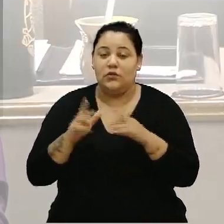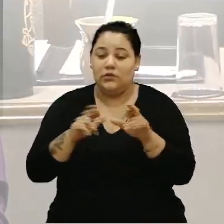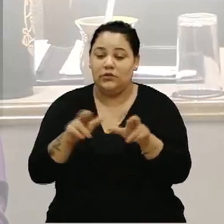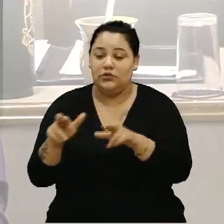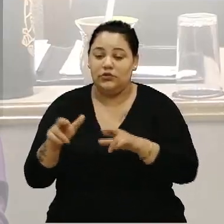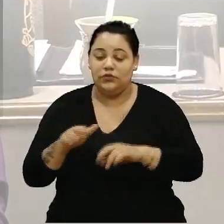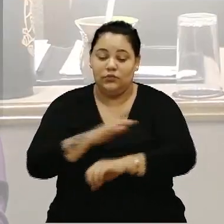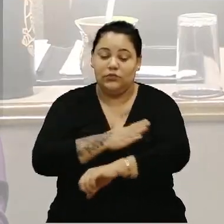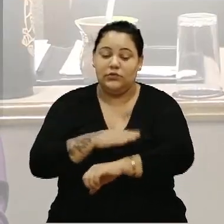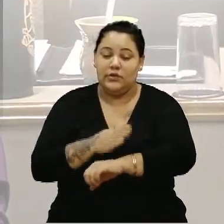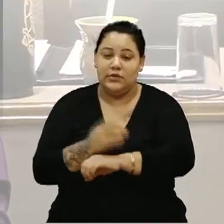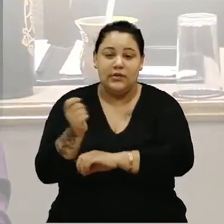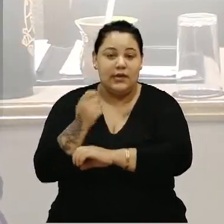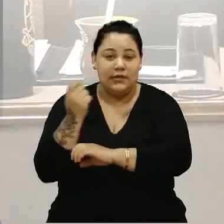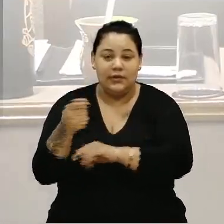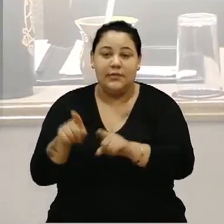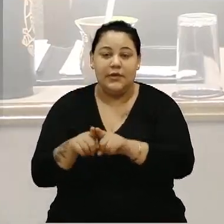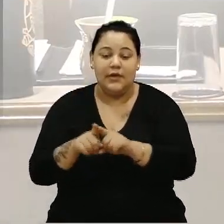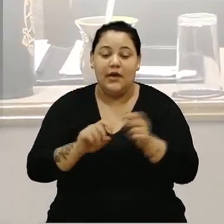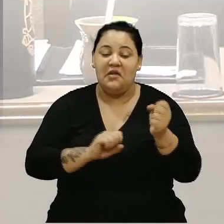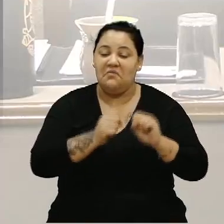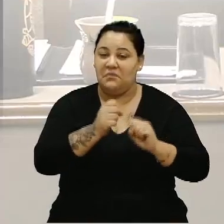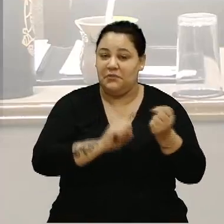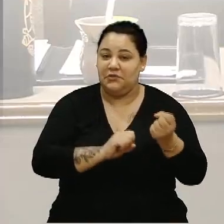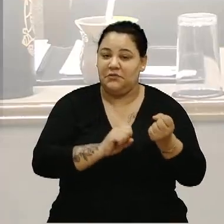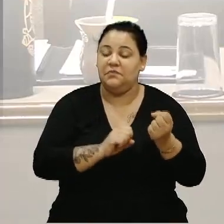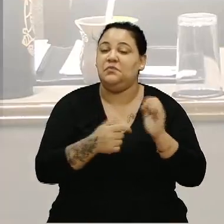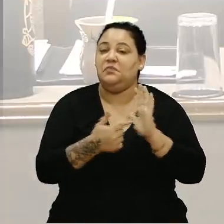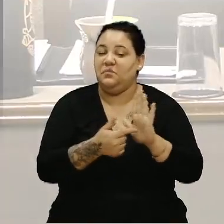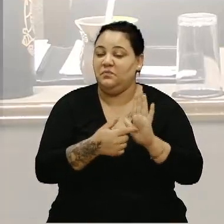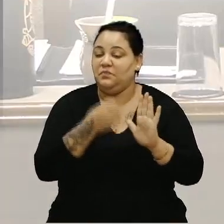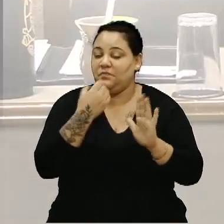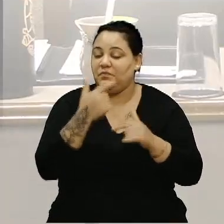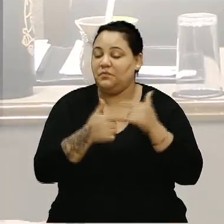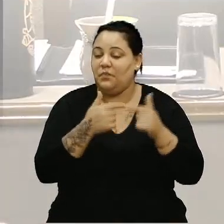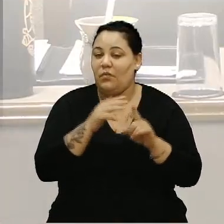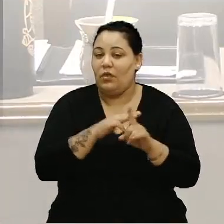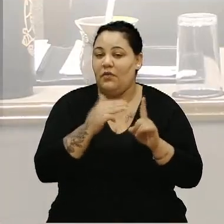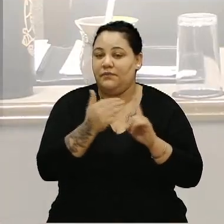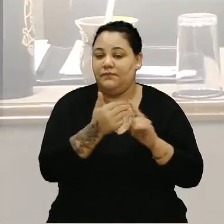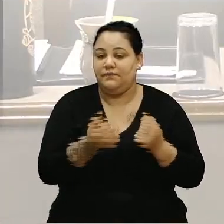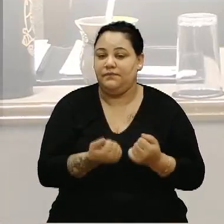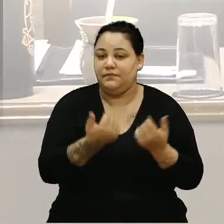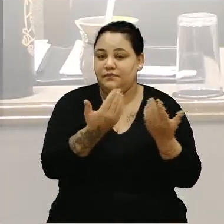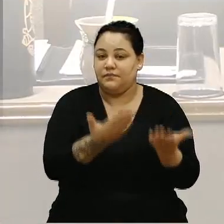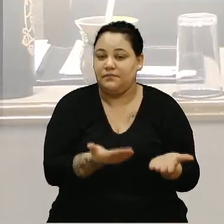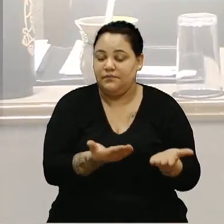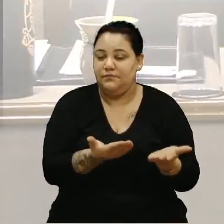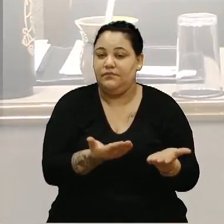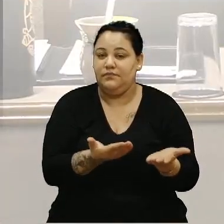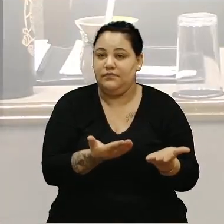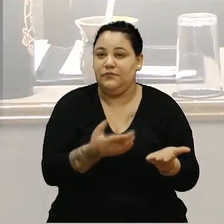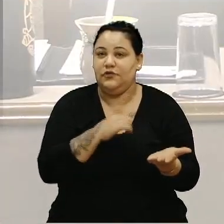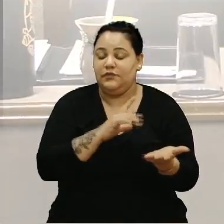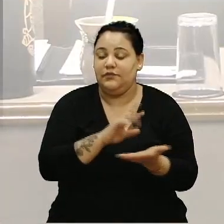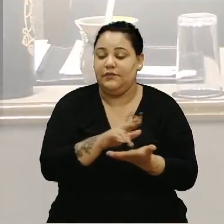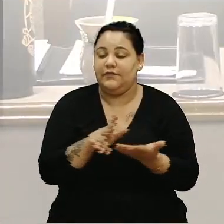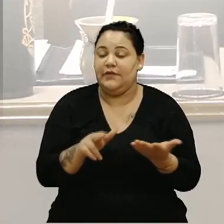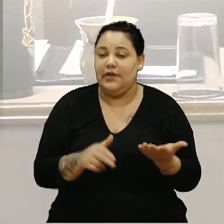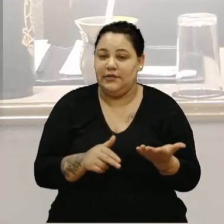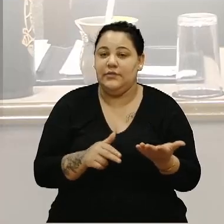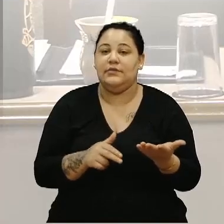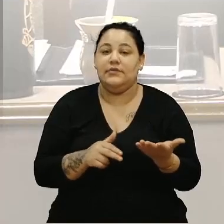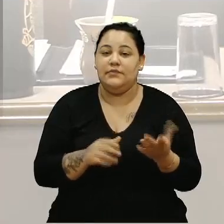A empresa consolidou sua posição no mercado, oferecendo um amplo portfólio de bebidas